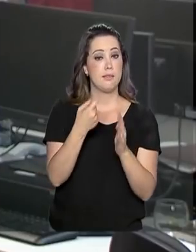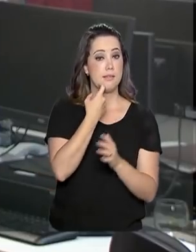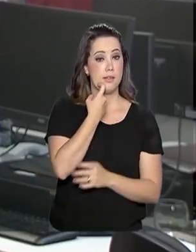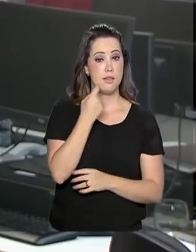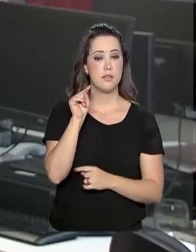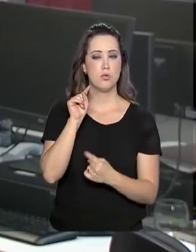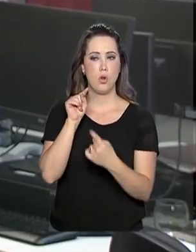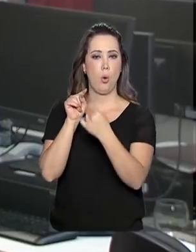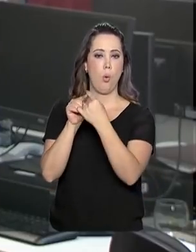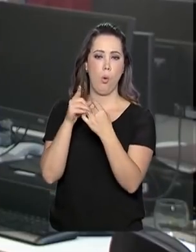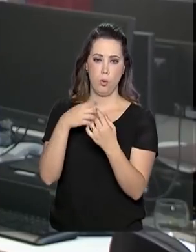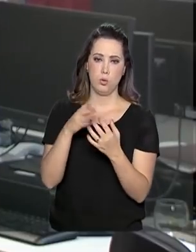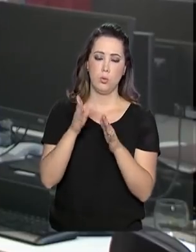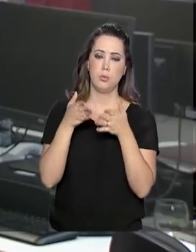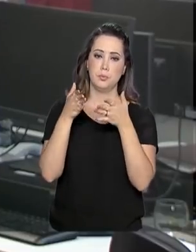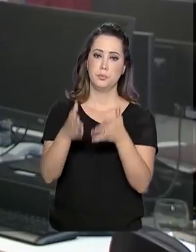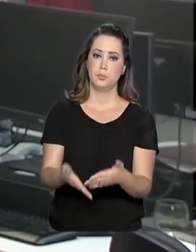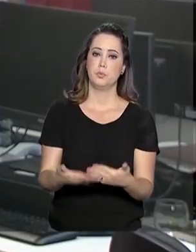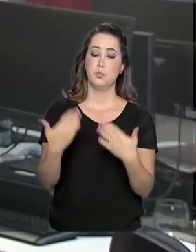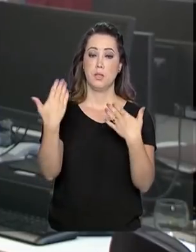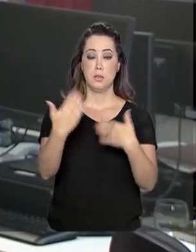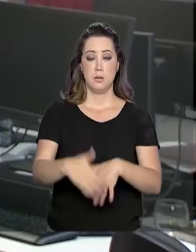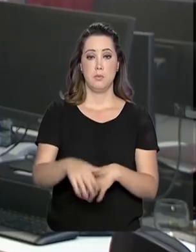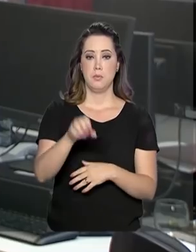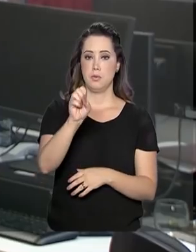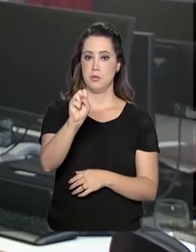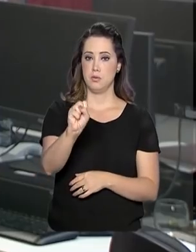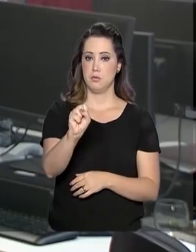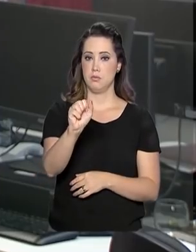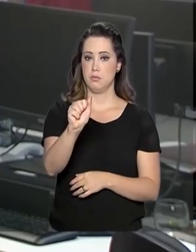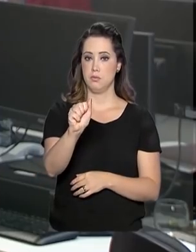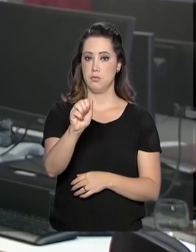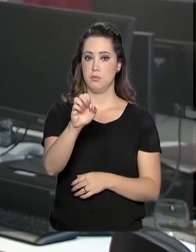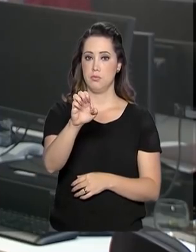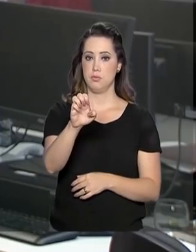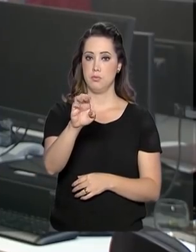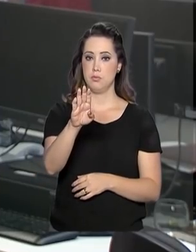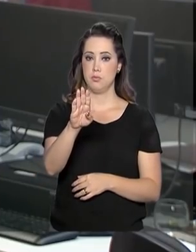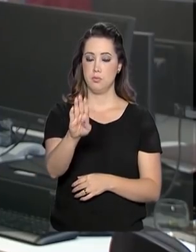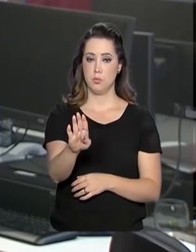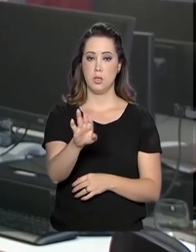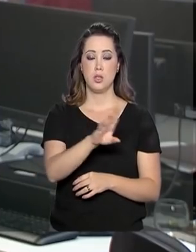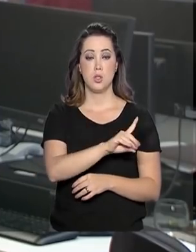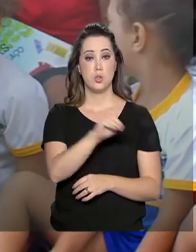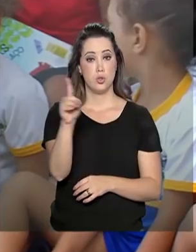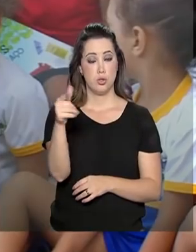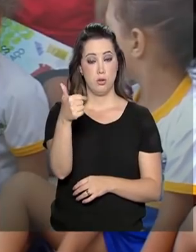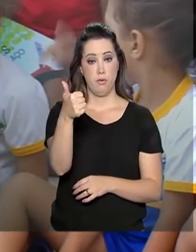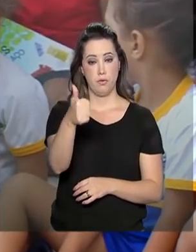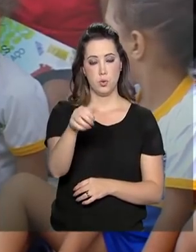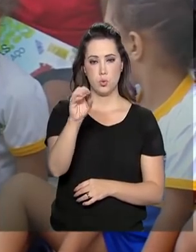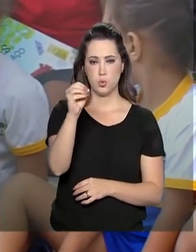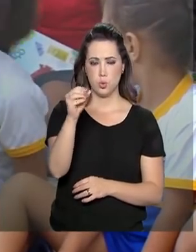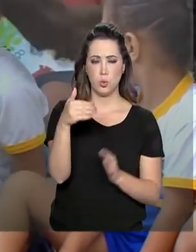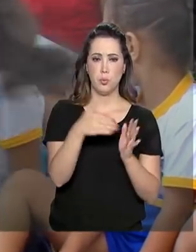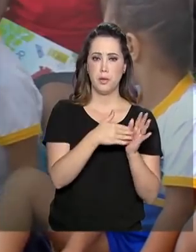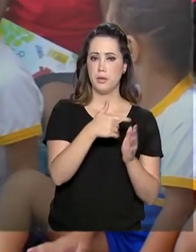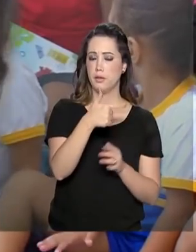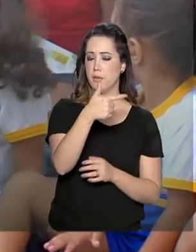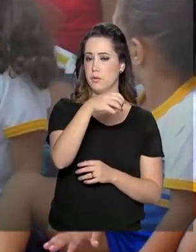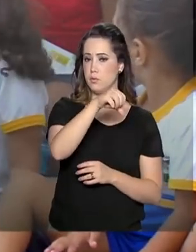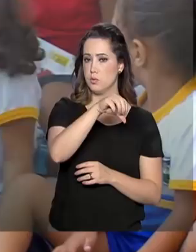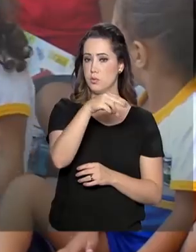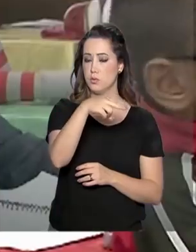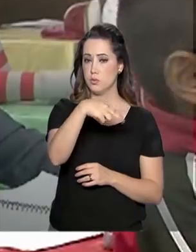participação no sistema de avaliação. A prova será realizada entre 21 de outubro e 1 de novembro. O SAEB avalia